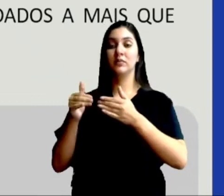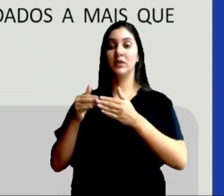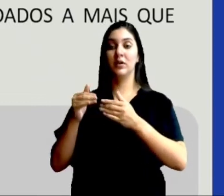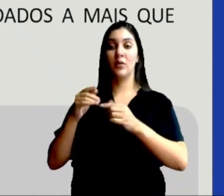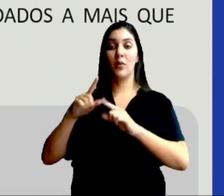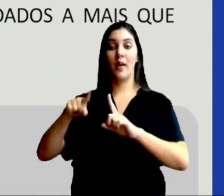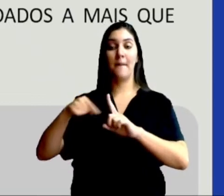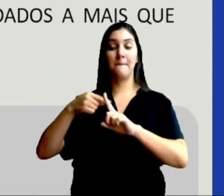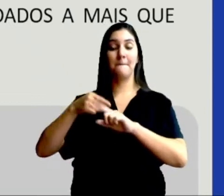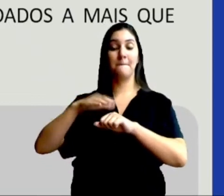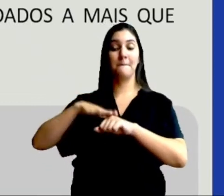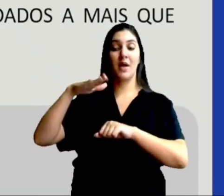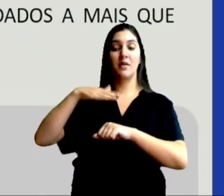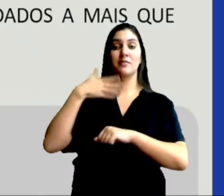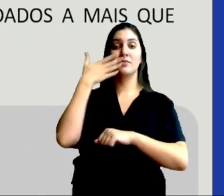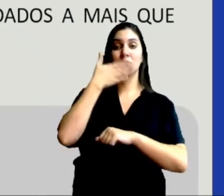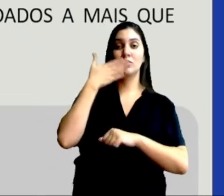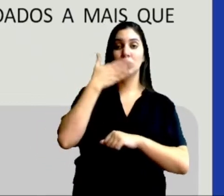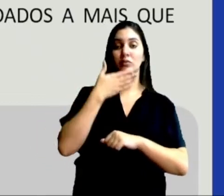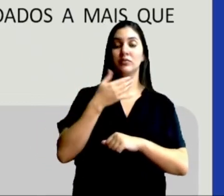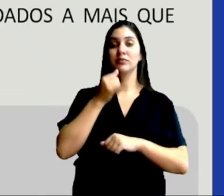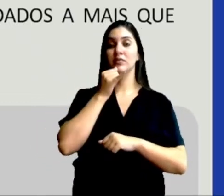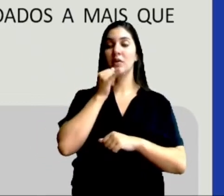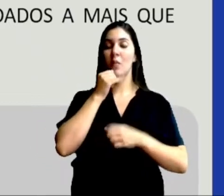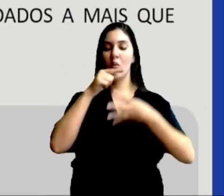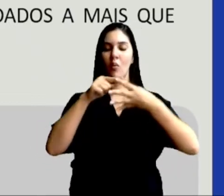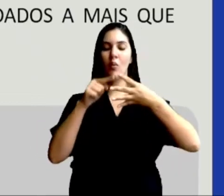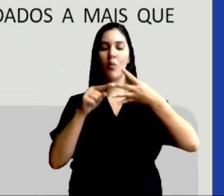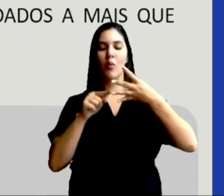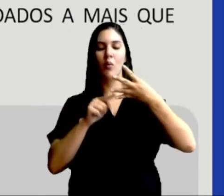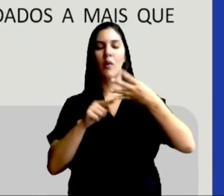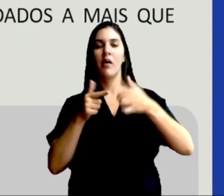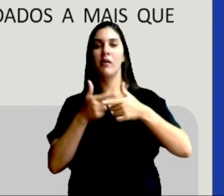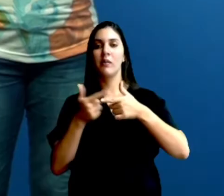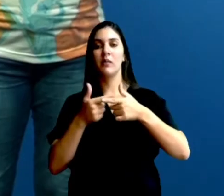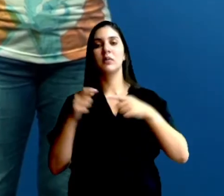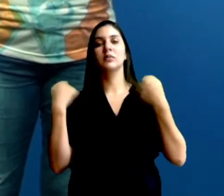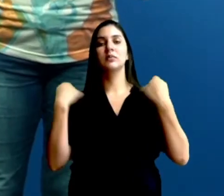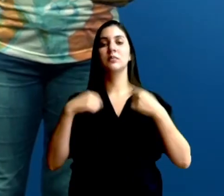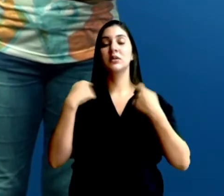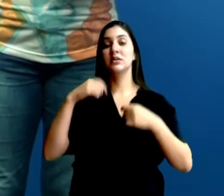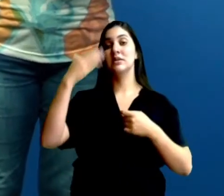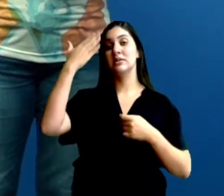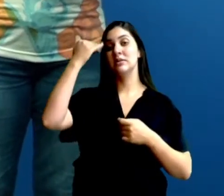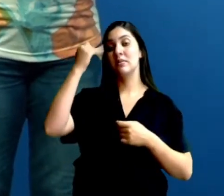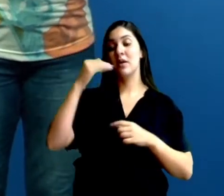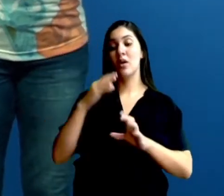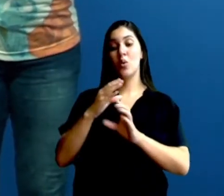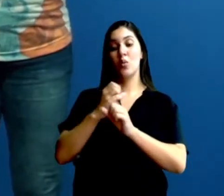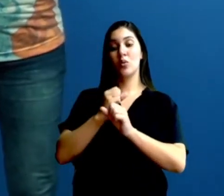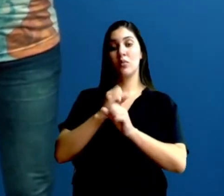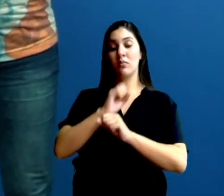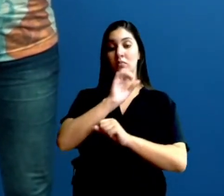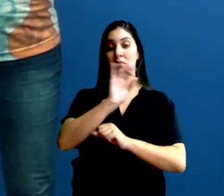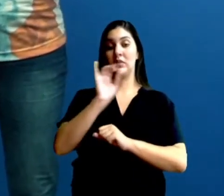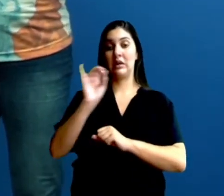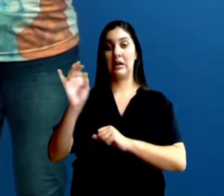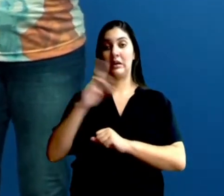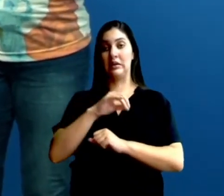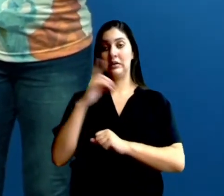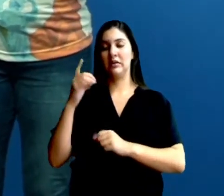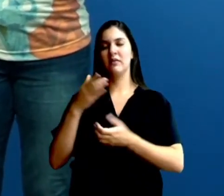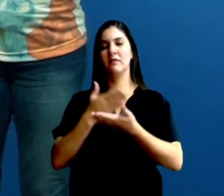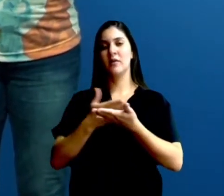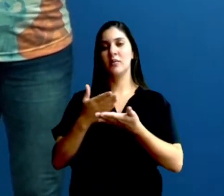a mais que doces. Vejam, 4 situações, mas que a gente precisa saber o total de cada dia. Então,